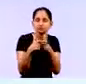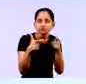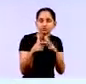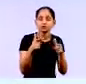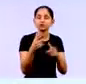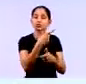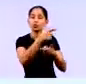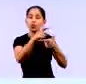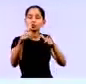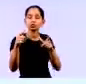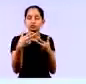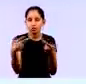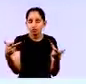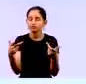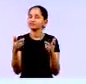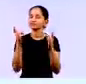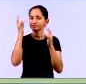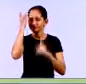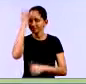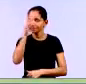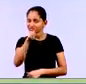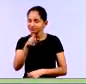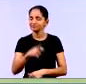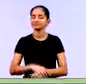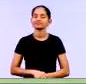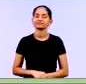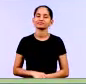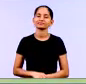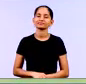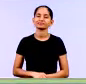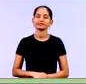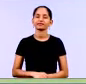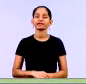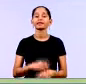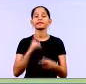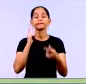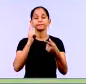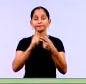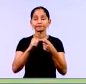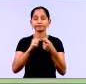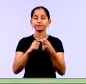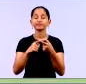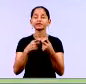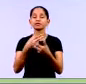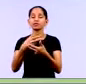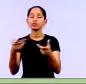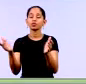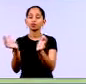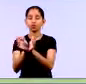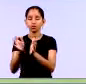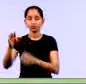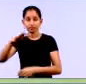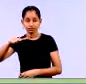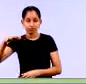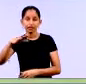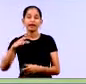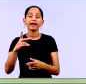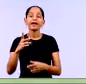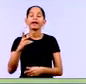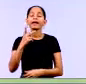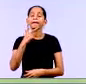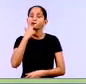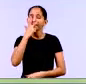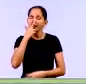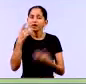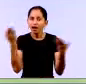produtos. Moleza, né? Eu sabia. São custos incorridos no nível da fábrica como um todo. Então é o que